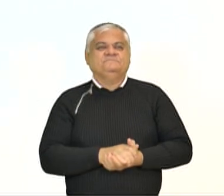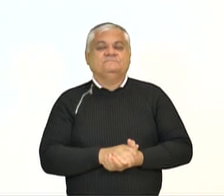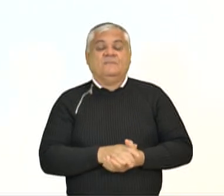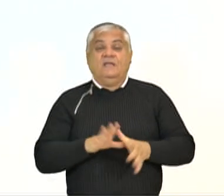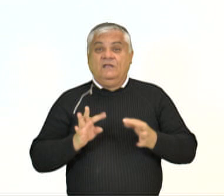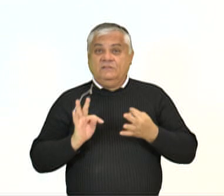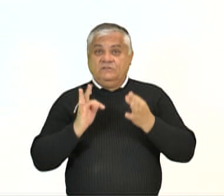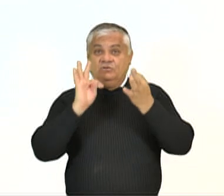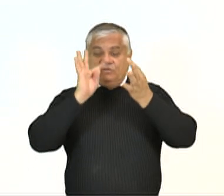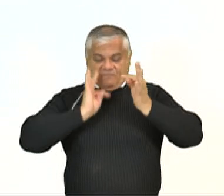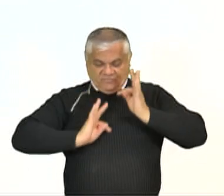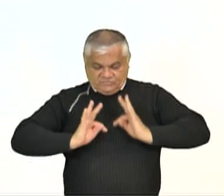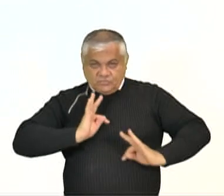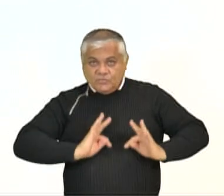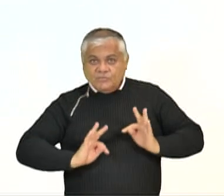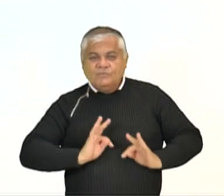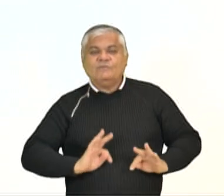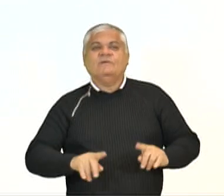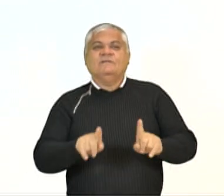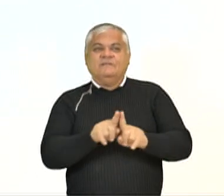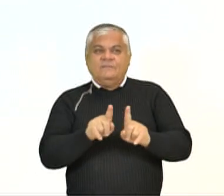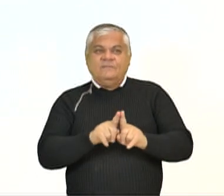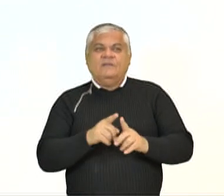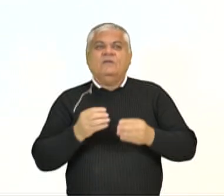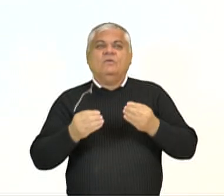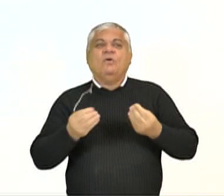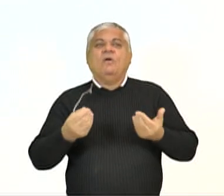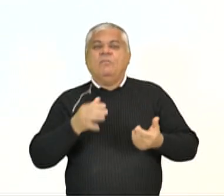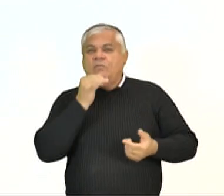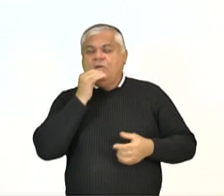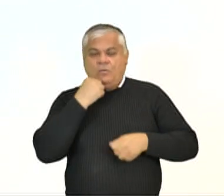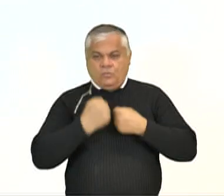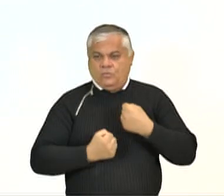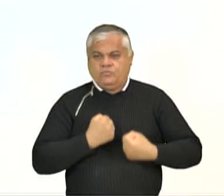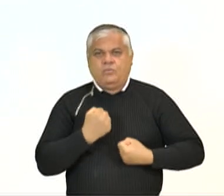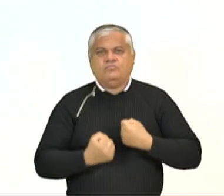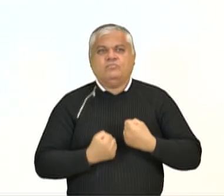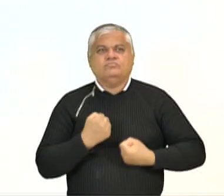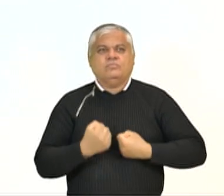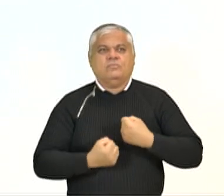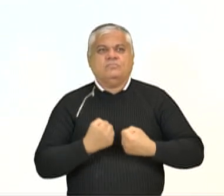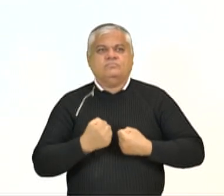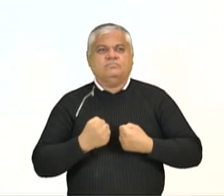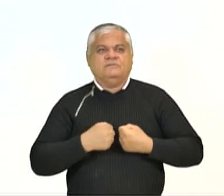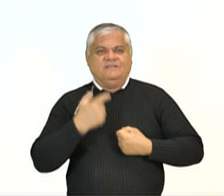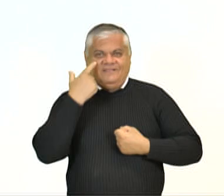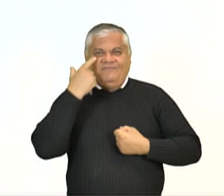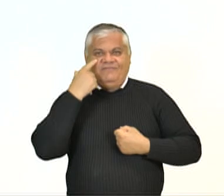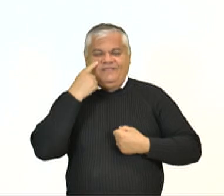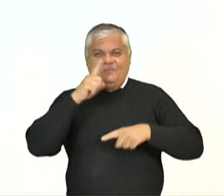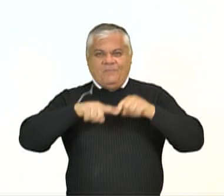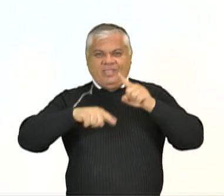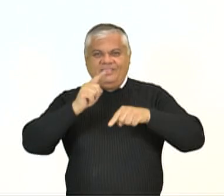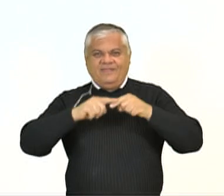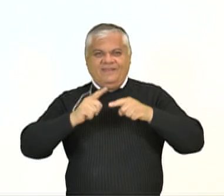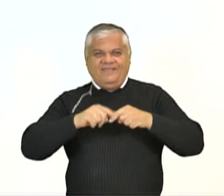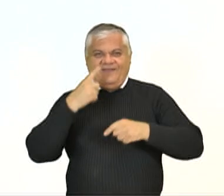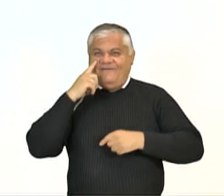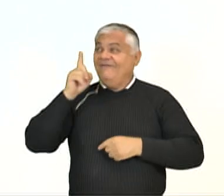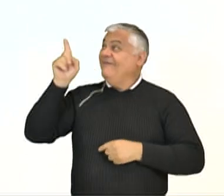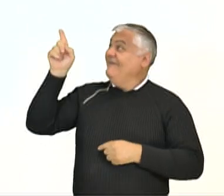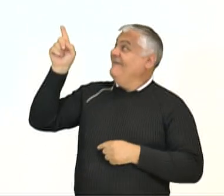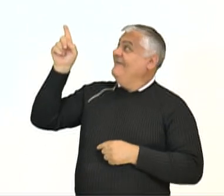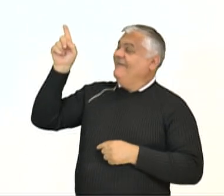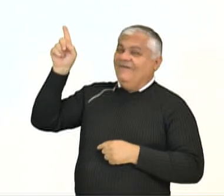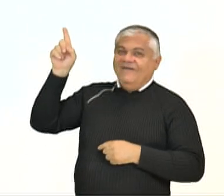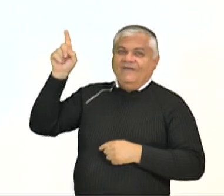Tecnologia na fisiologia, né? Aqui um atleta correndo e fazendo um teste, né? Ele está com o equipamento ali,